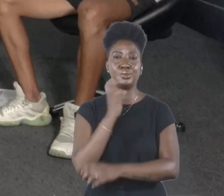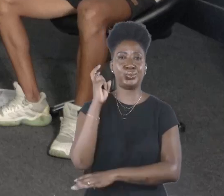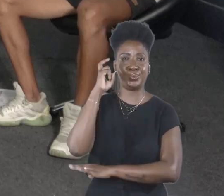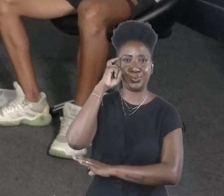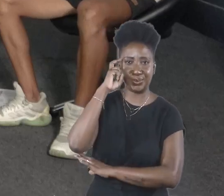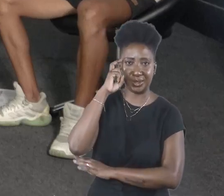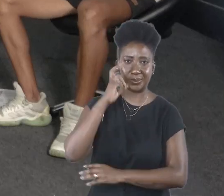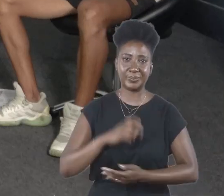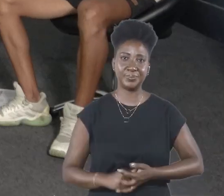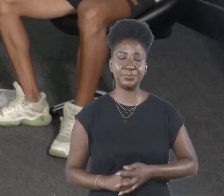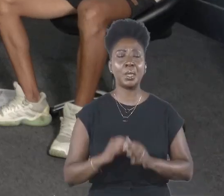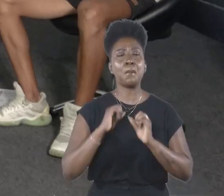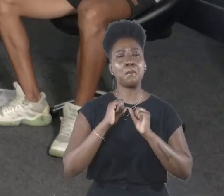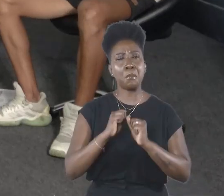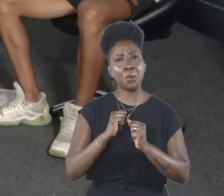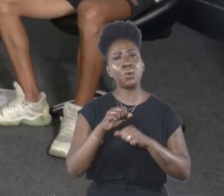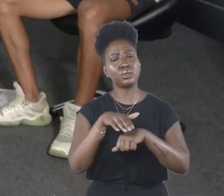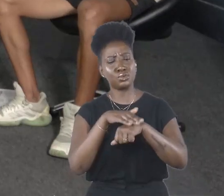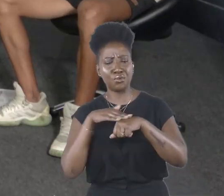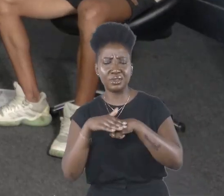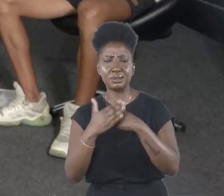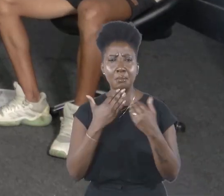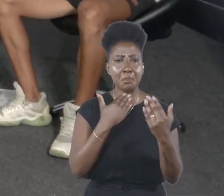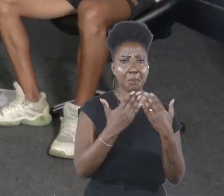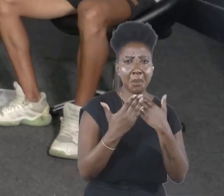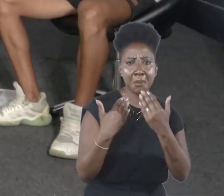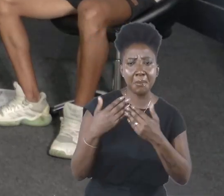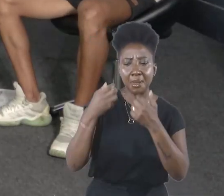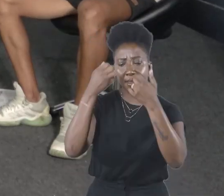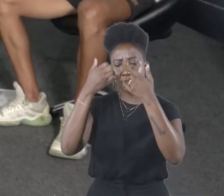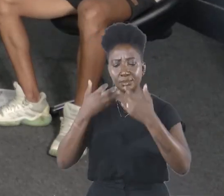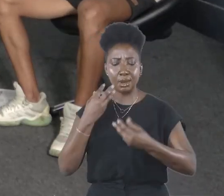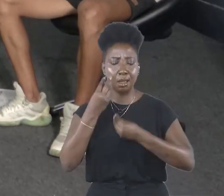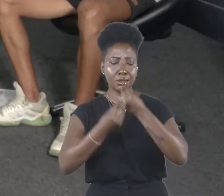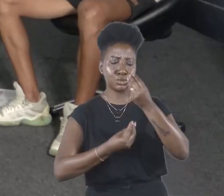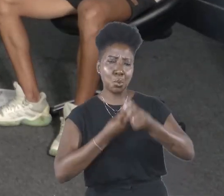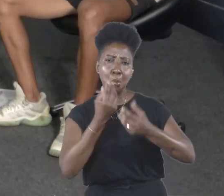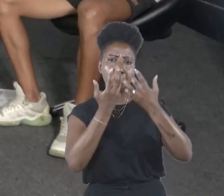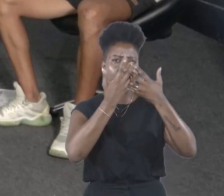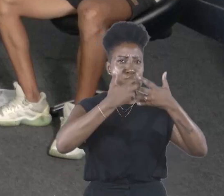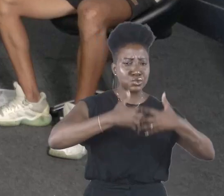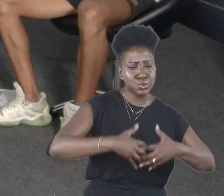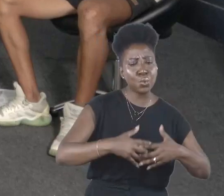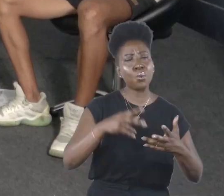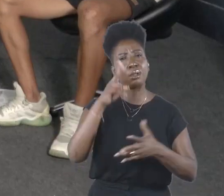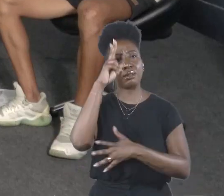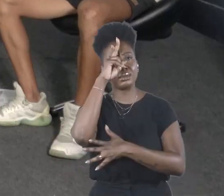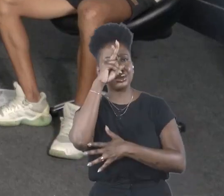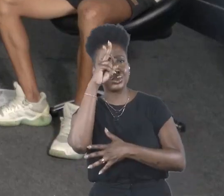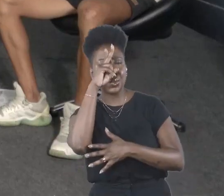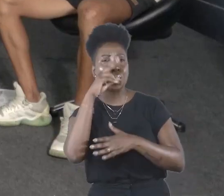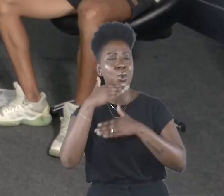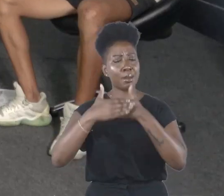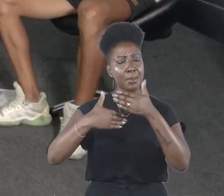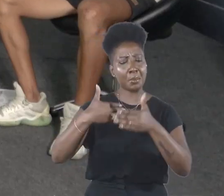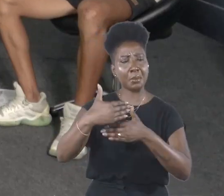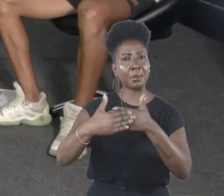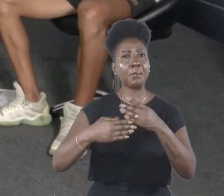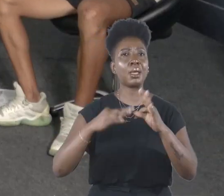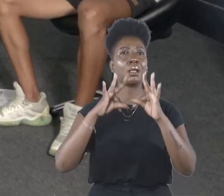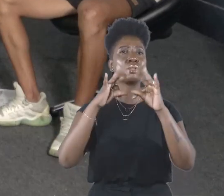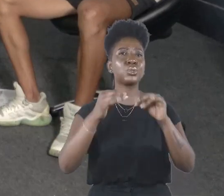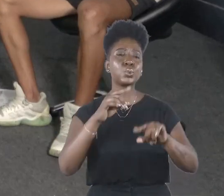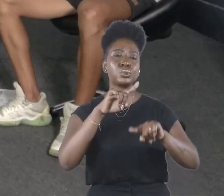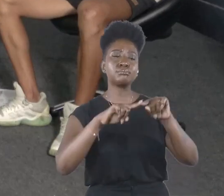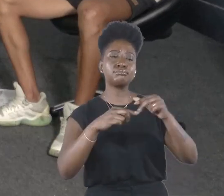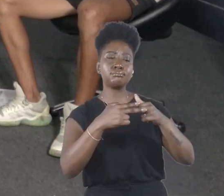bem-vinda. Você pode conversar com a gente um pouquinho, explicar como funciona a história, né, e